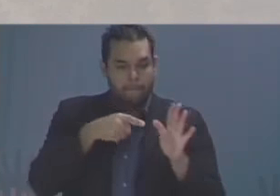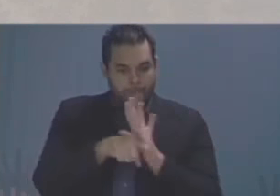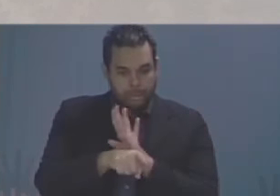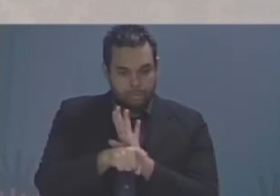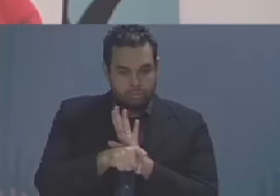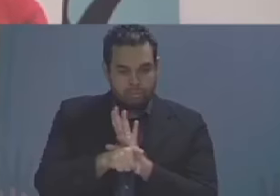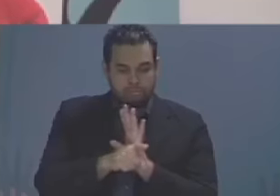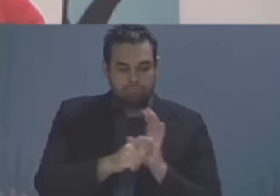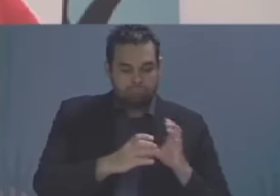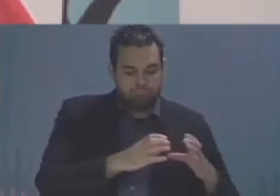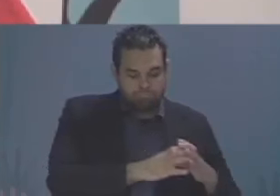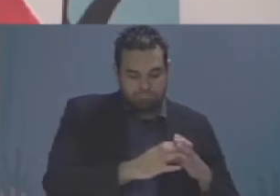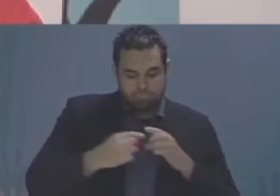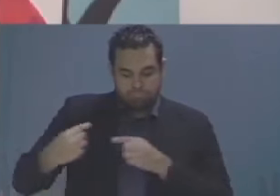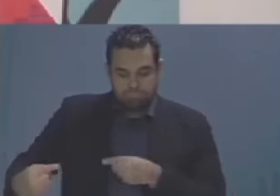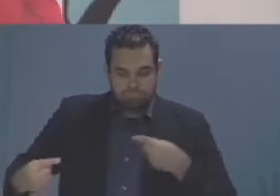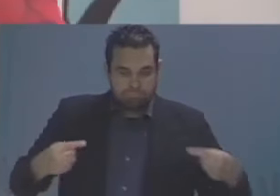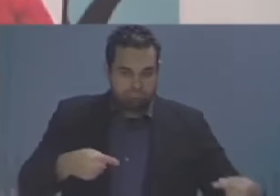entre as chapas.